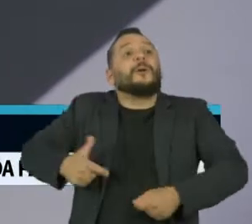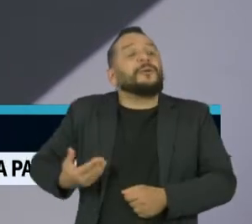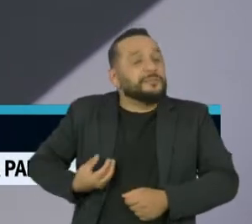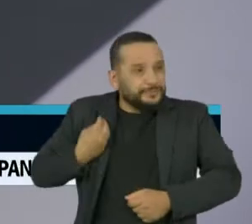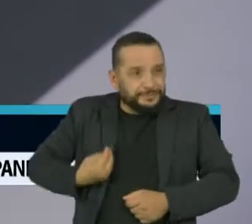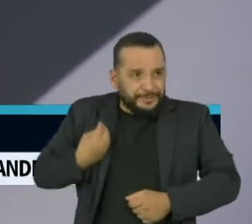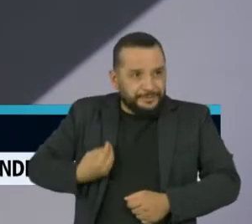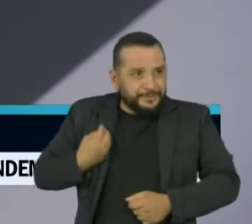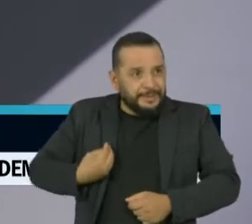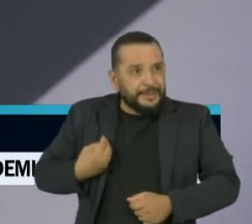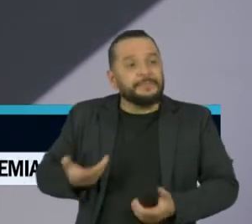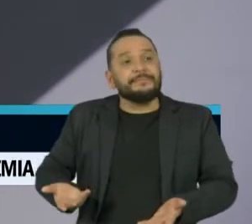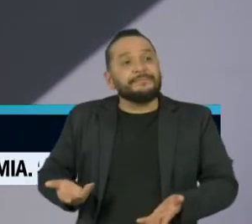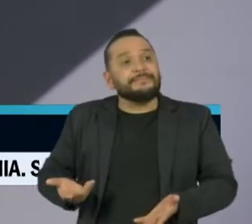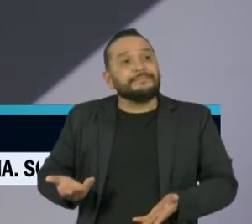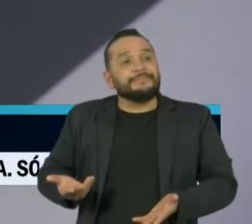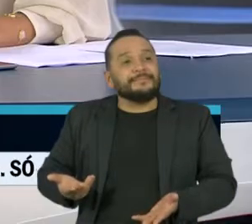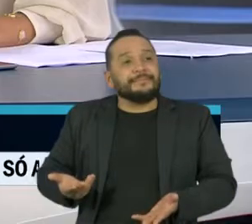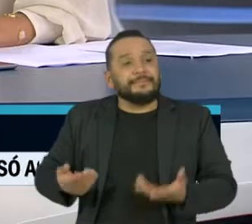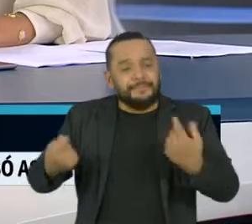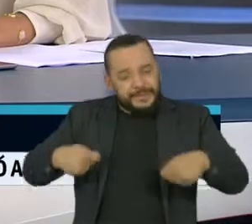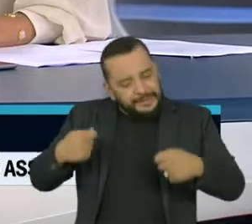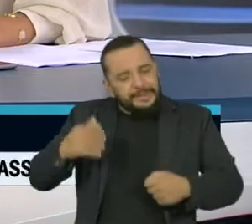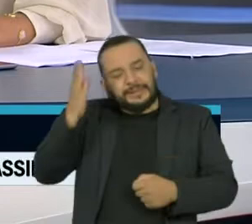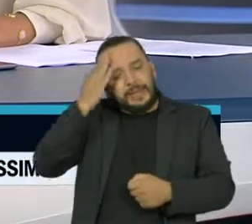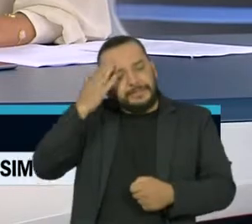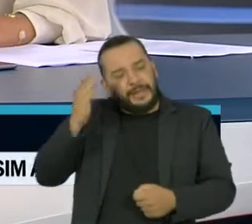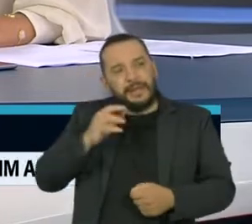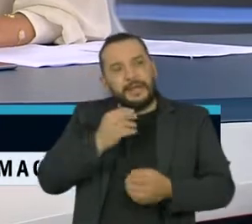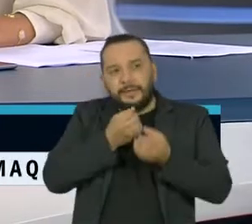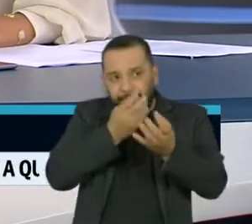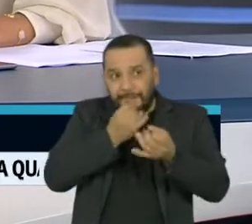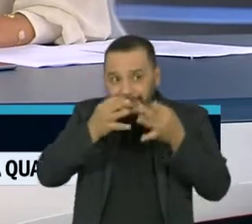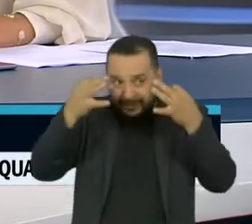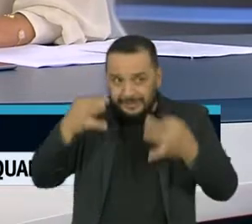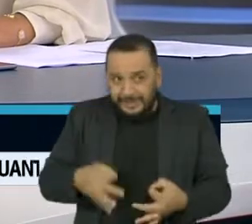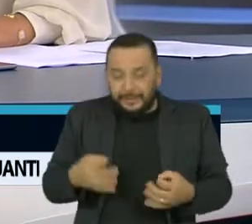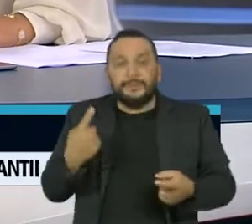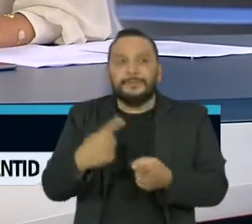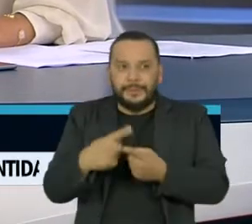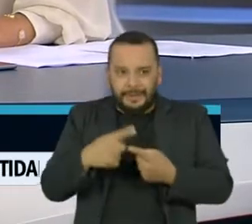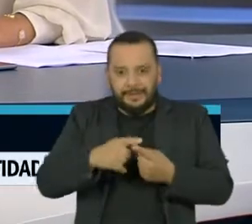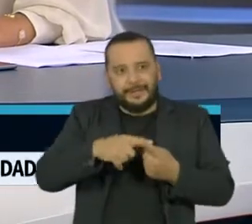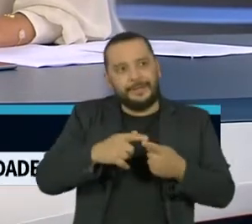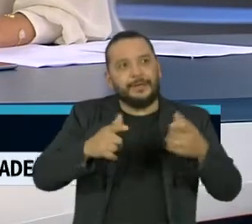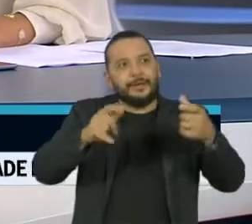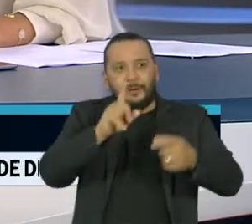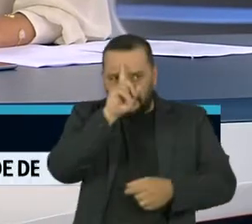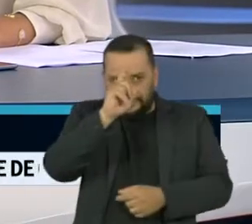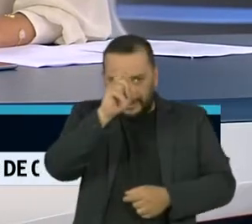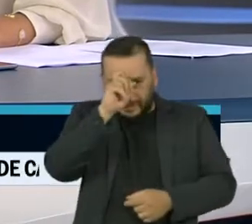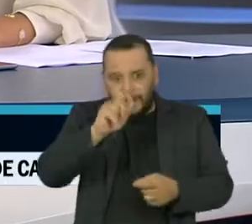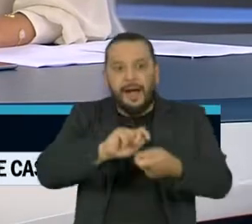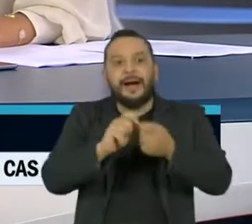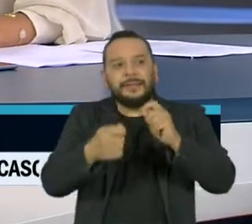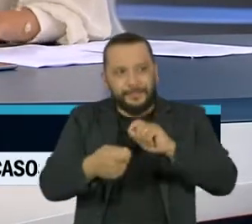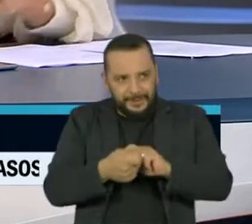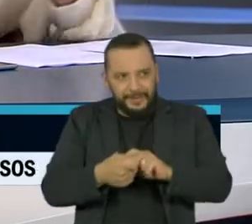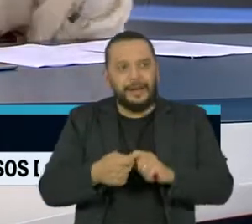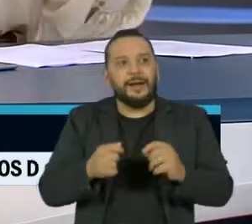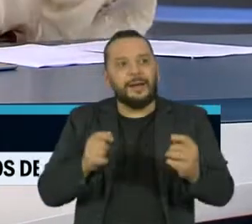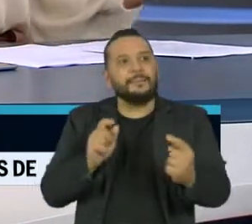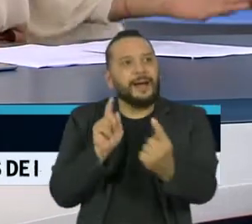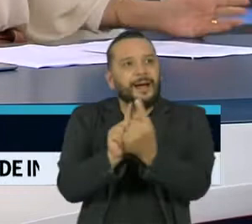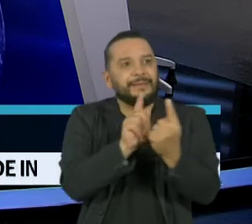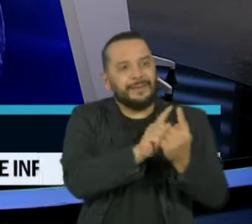proporção adequada porque é um sistema de saúde vai ter que se adaptar a essa nova situação até